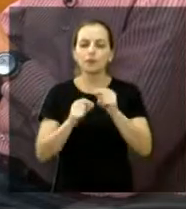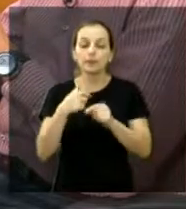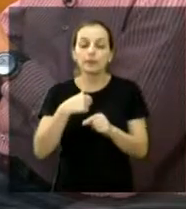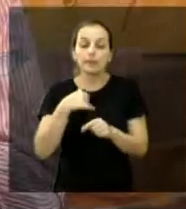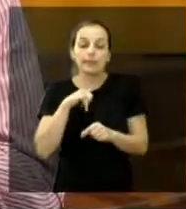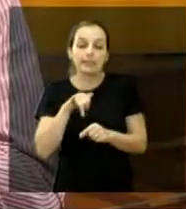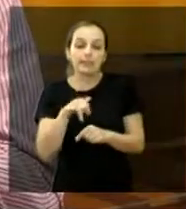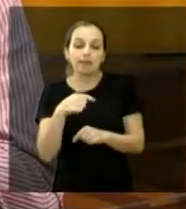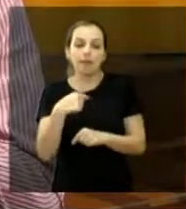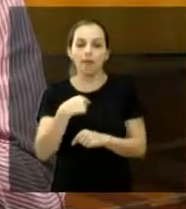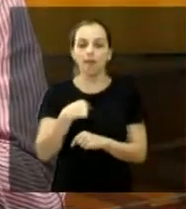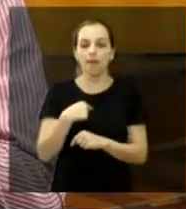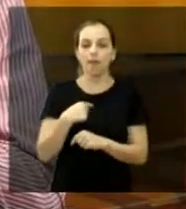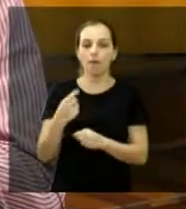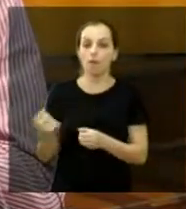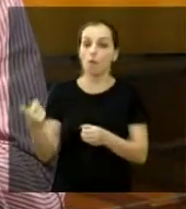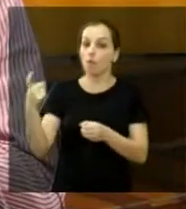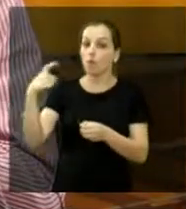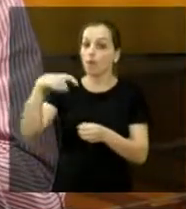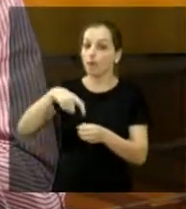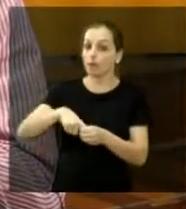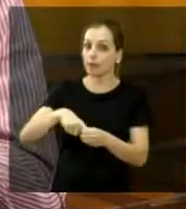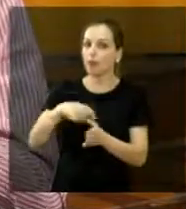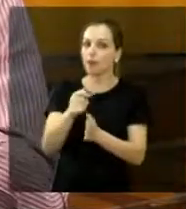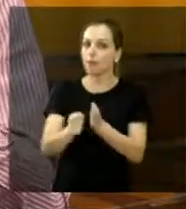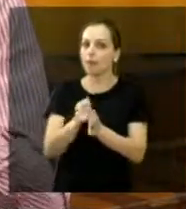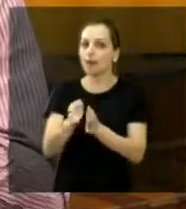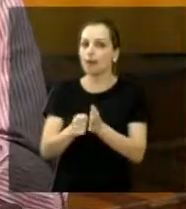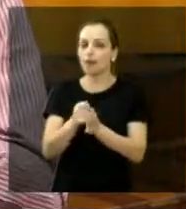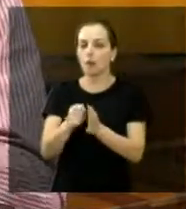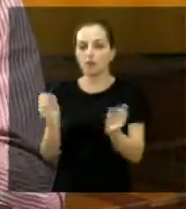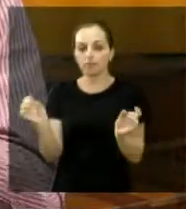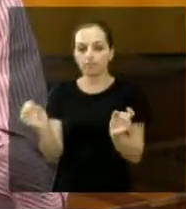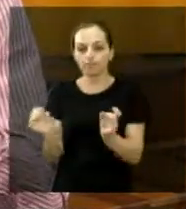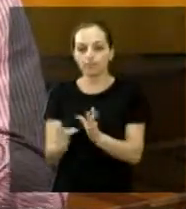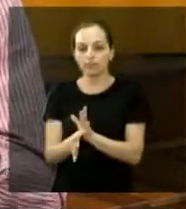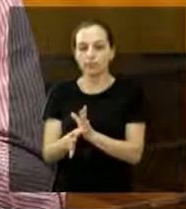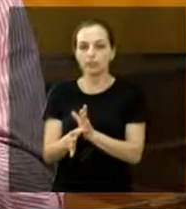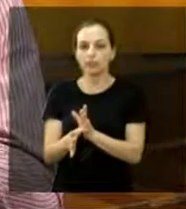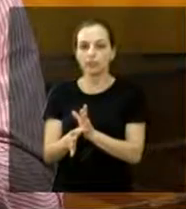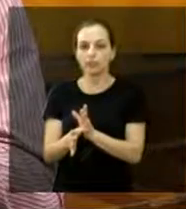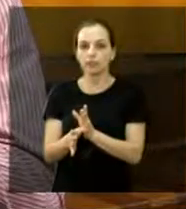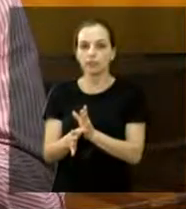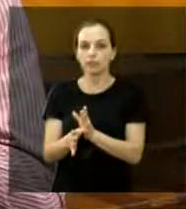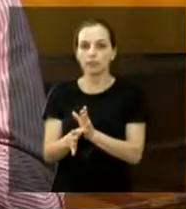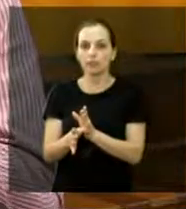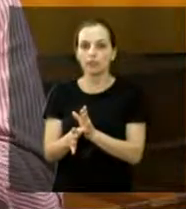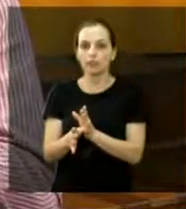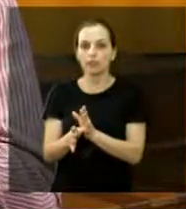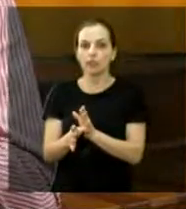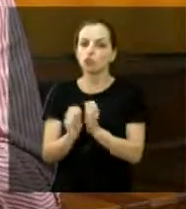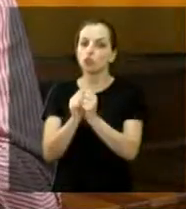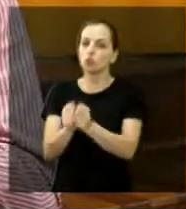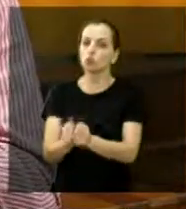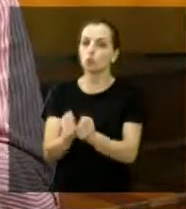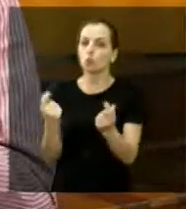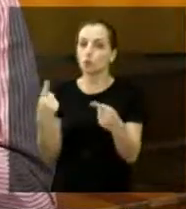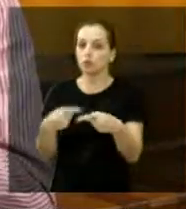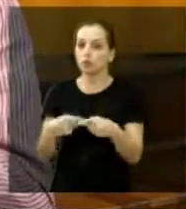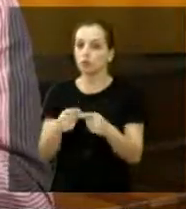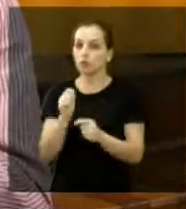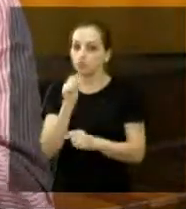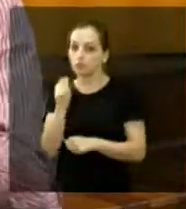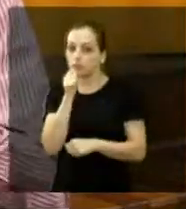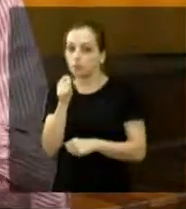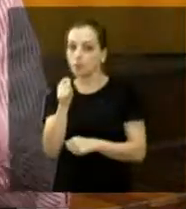queria vir para Araraquara em caráter definitivo, arrumar a equipe e sair para o campeonato. Porque o que acontecia